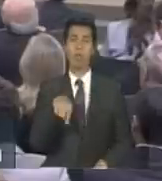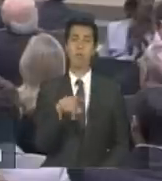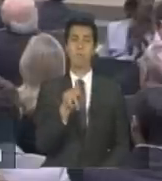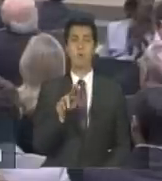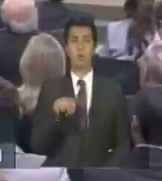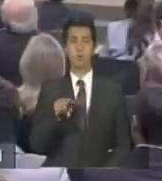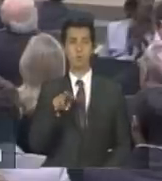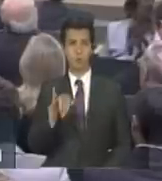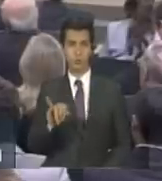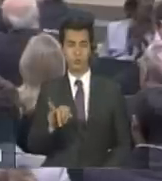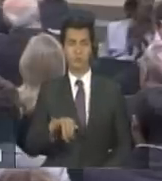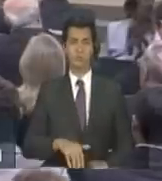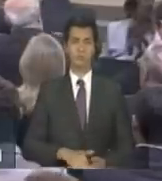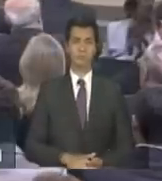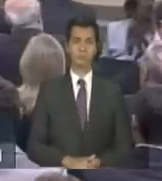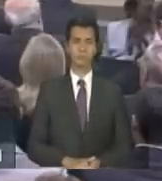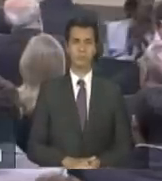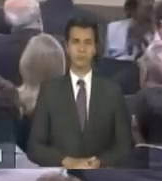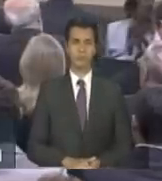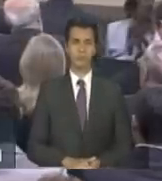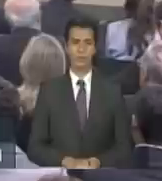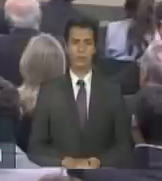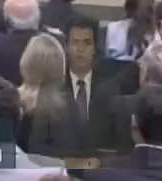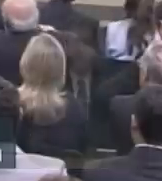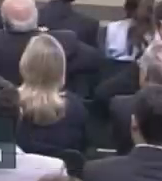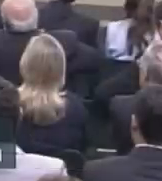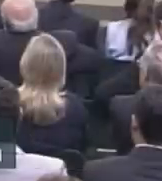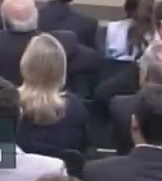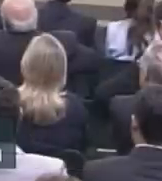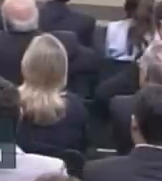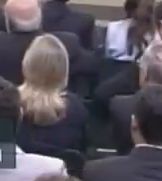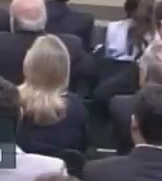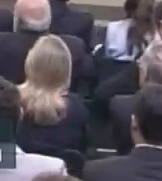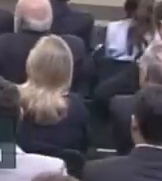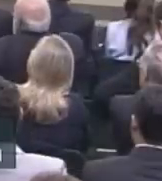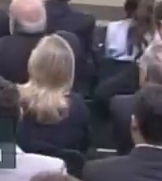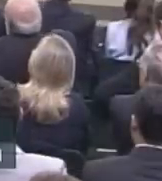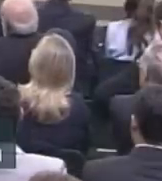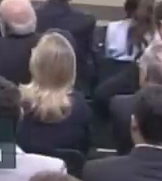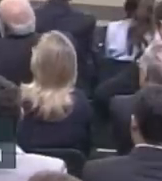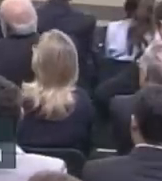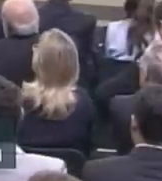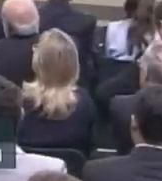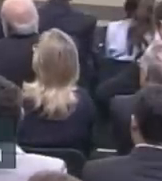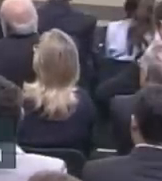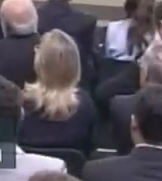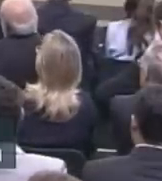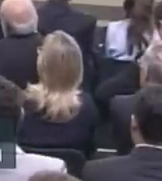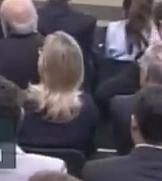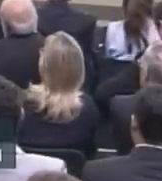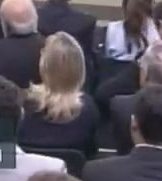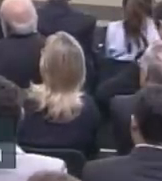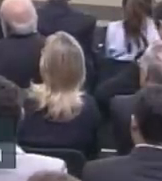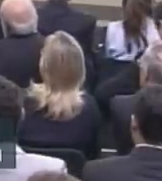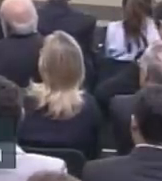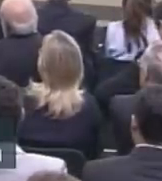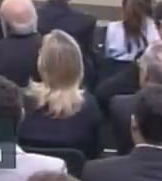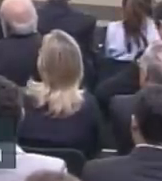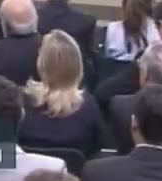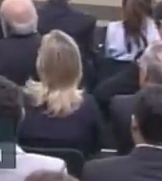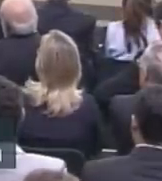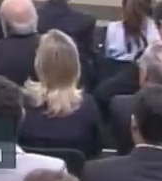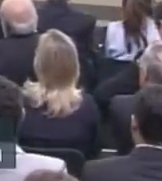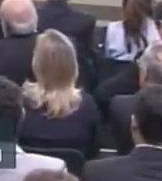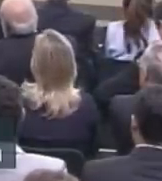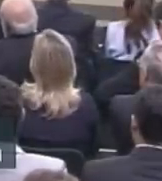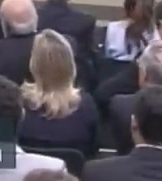é. Nós não estamos só distribuindo renda com o ProUni, como com a educação você